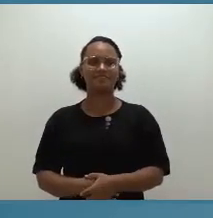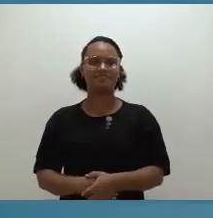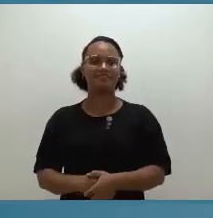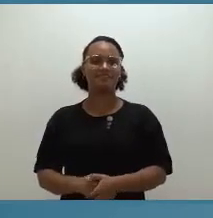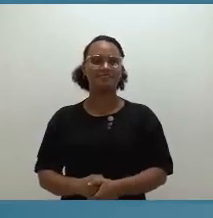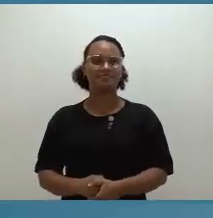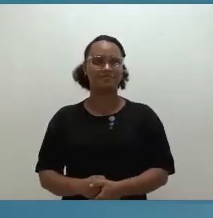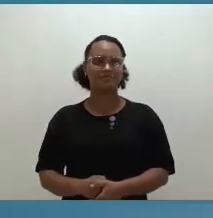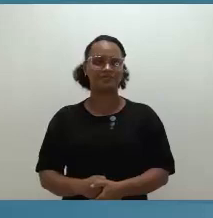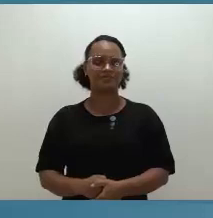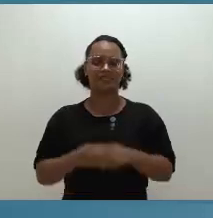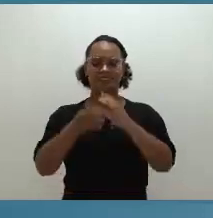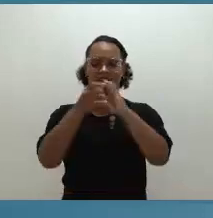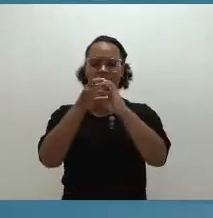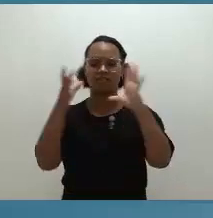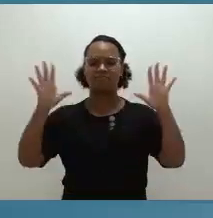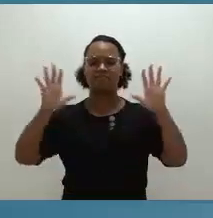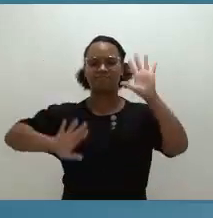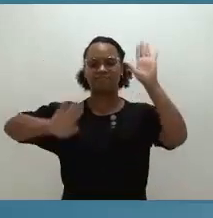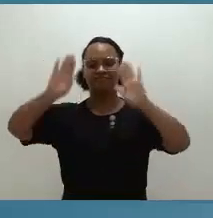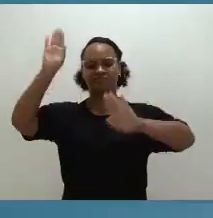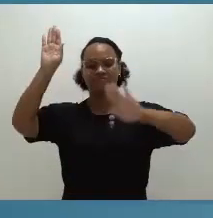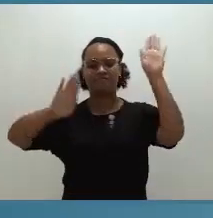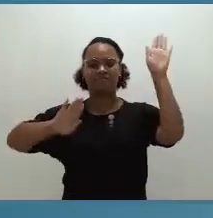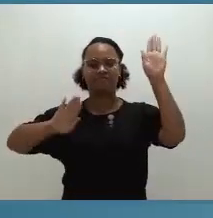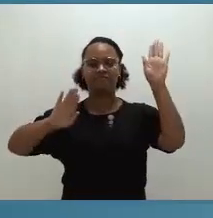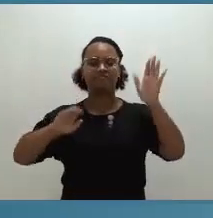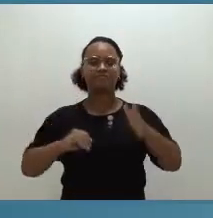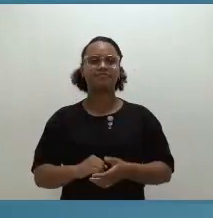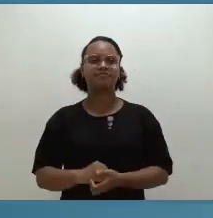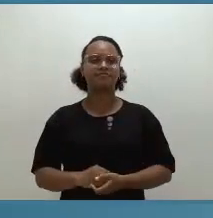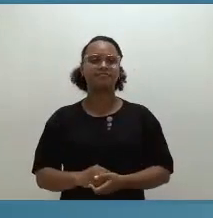ainda, a palavra continua facultada?